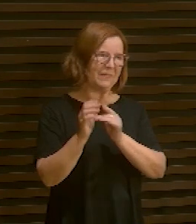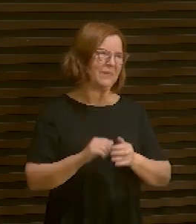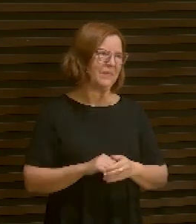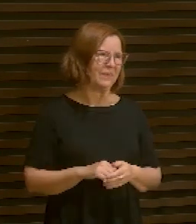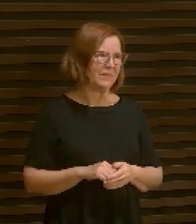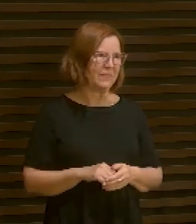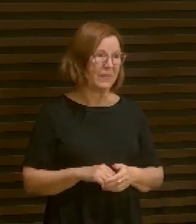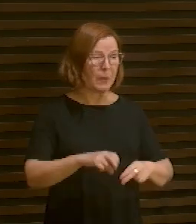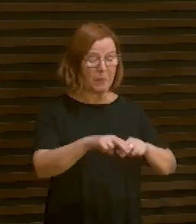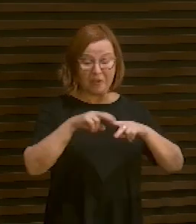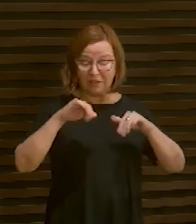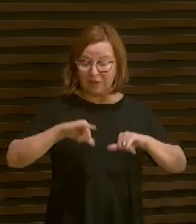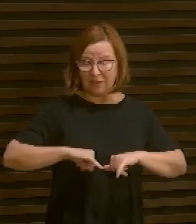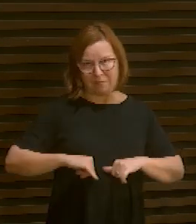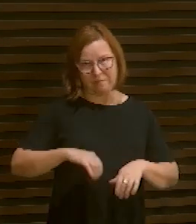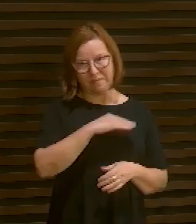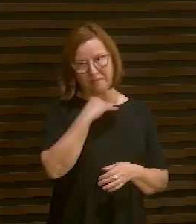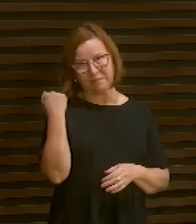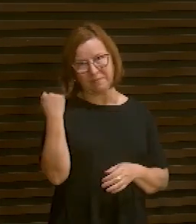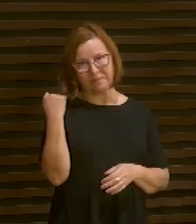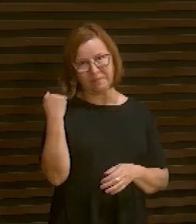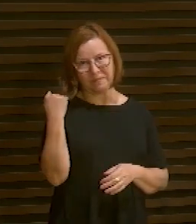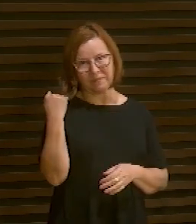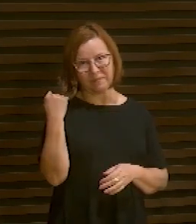por causa do sofrimento da morte.